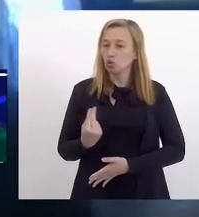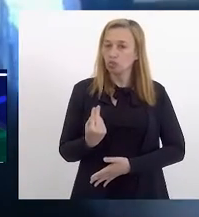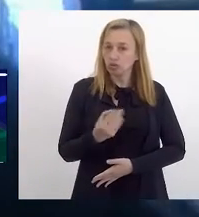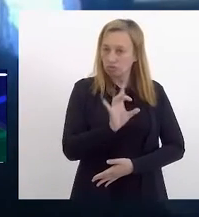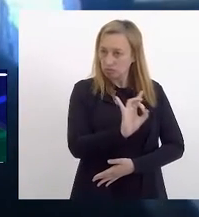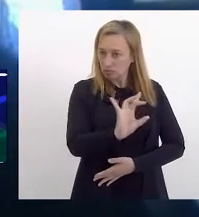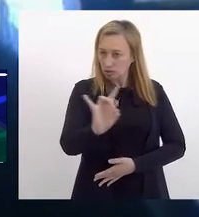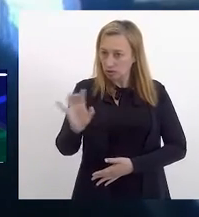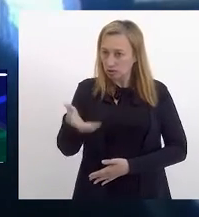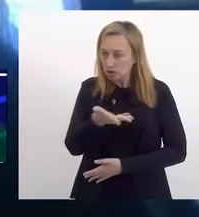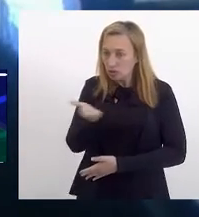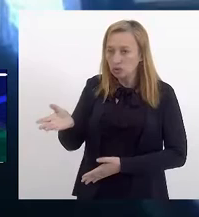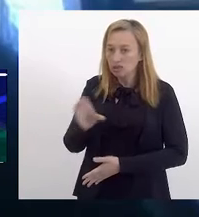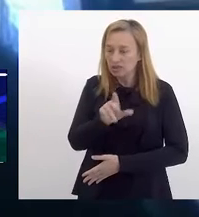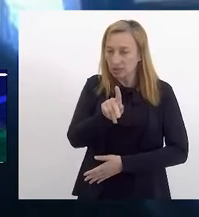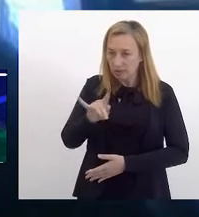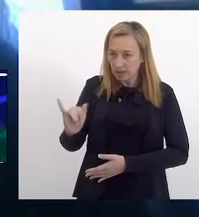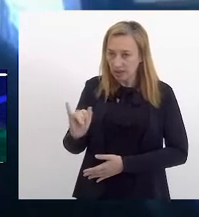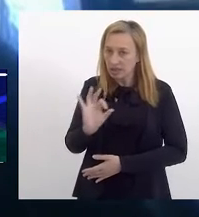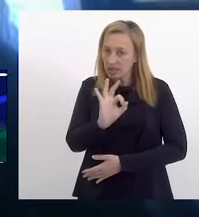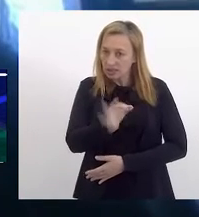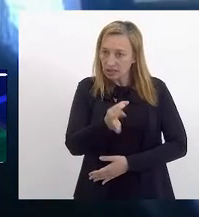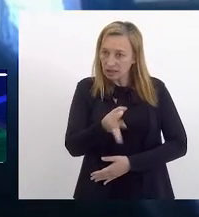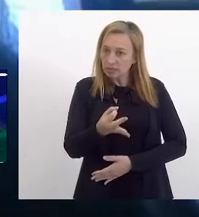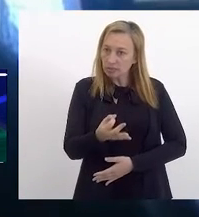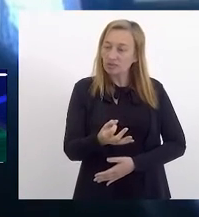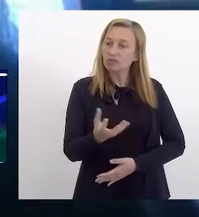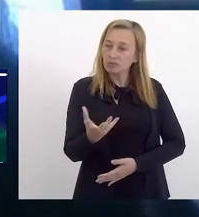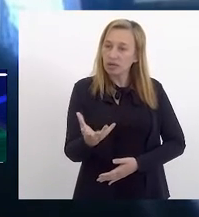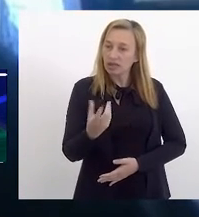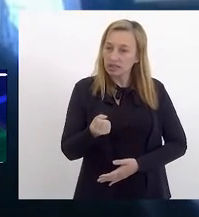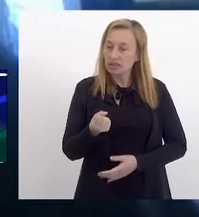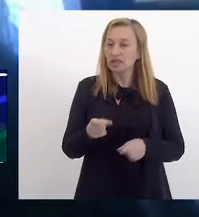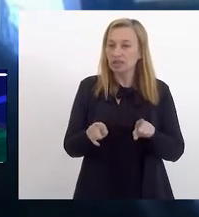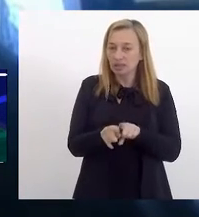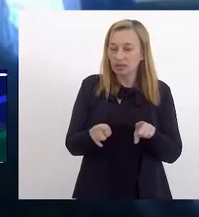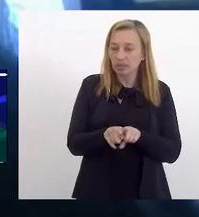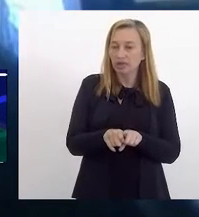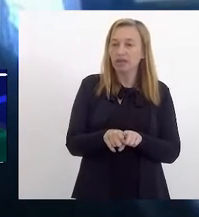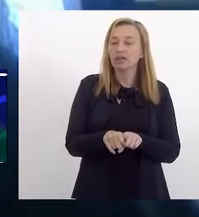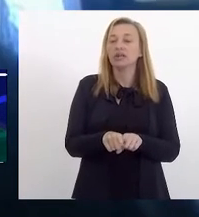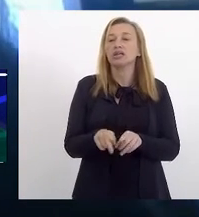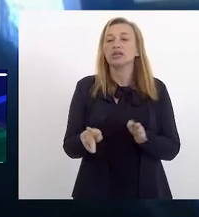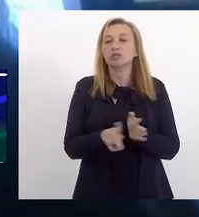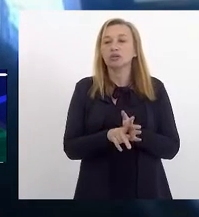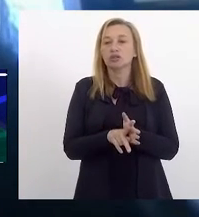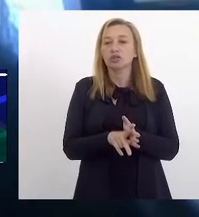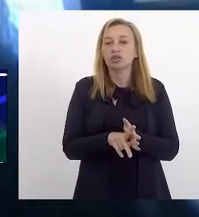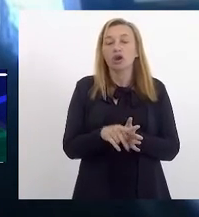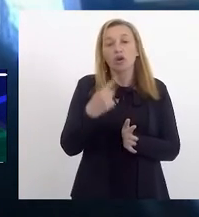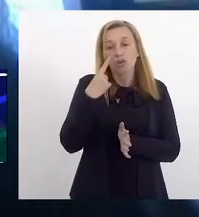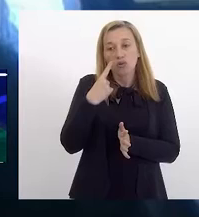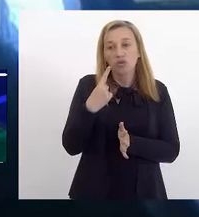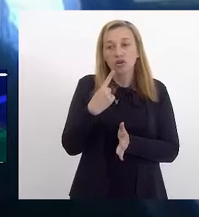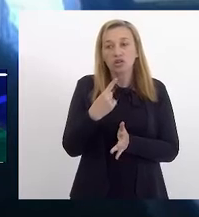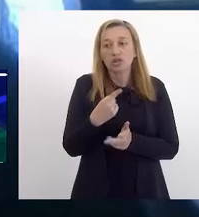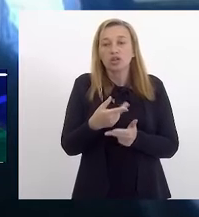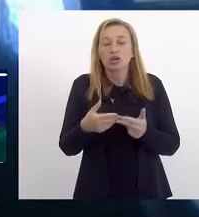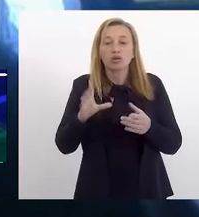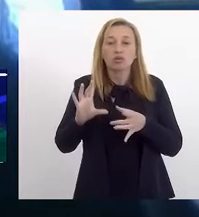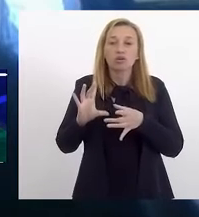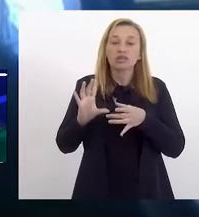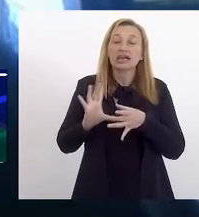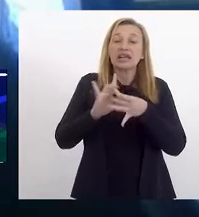a todos da CPI, com certeza vamos querer ser coautores, sim, desse projeto, e eu vejo que uma coisa